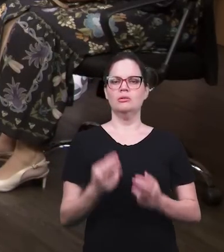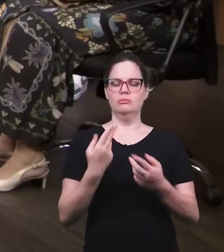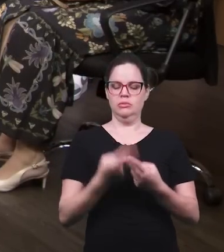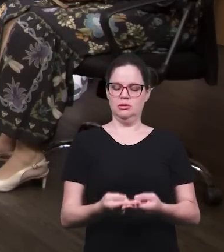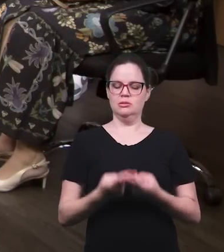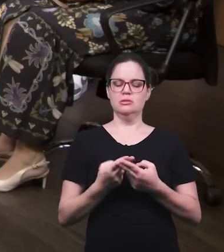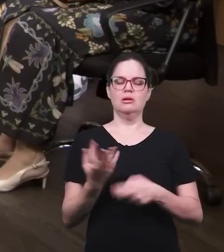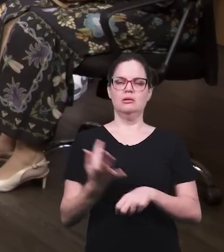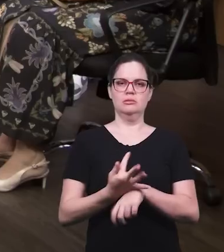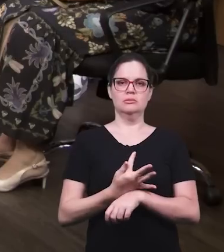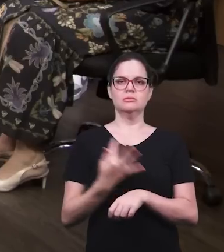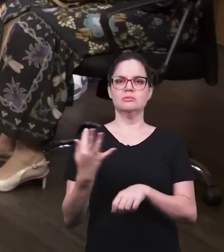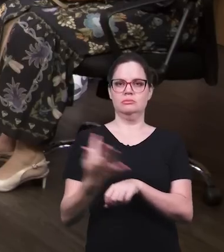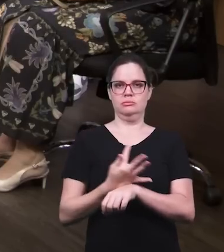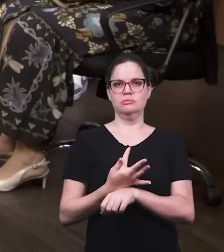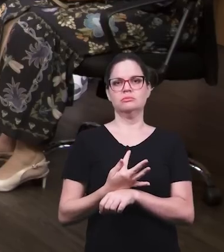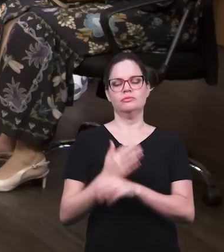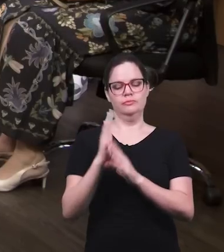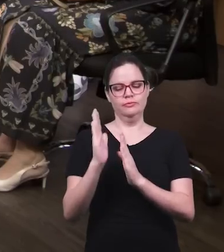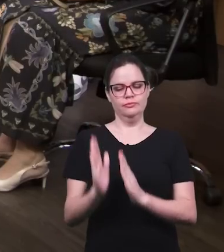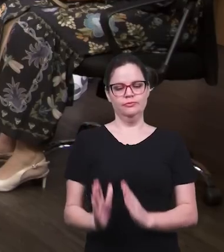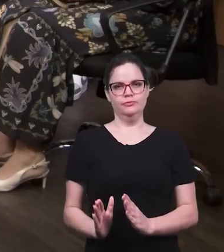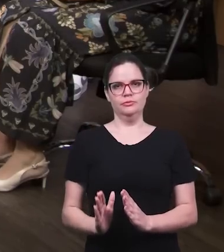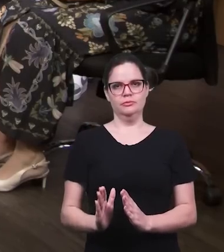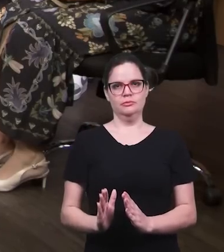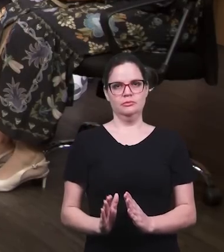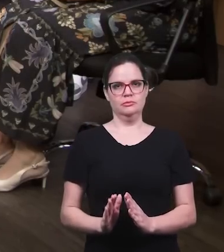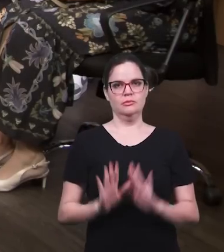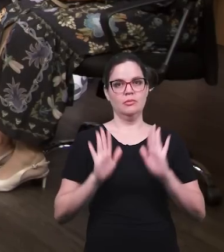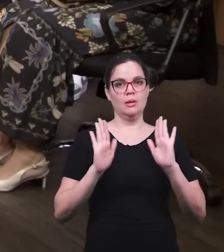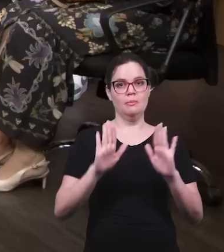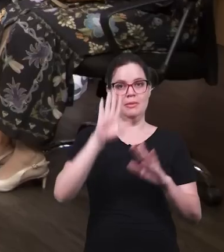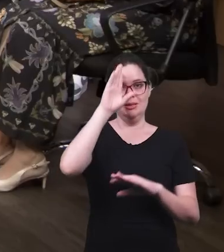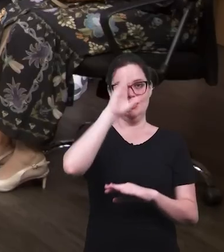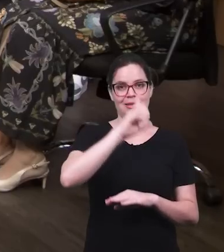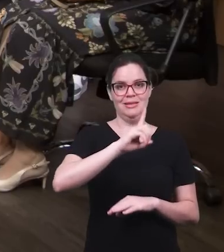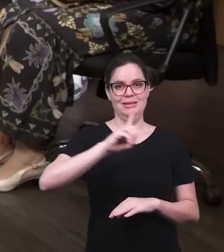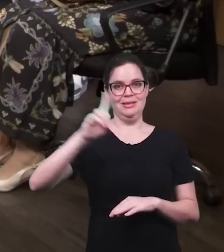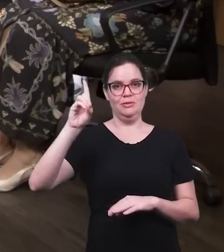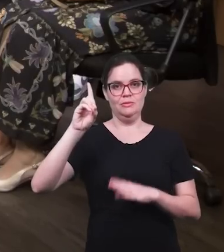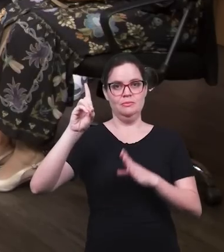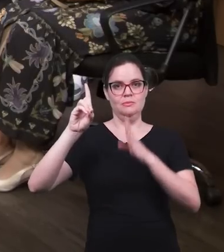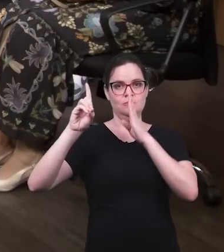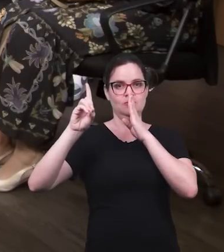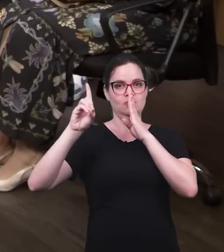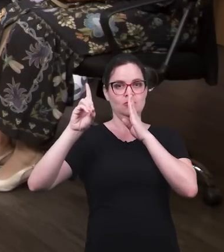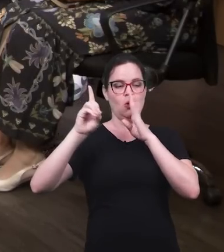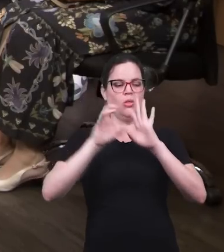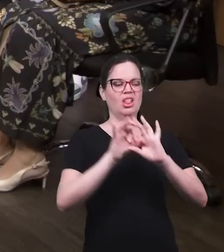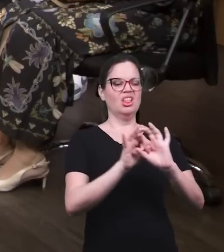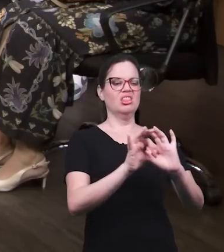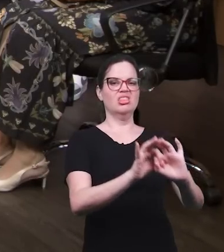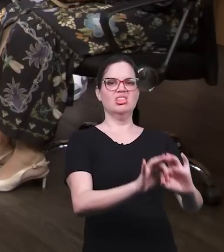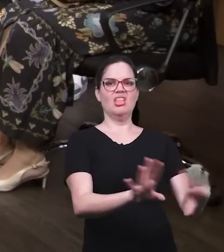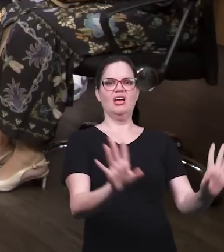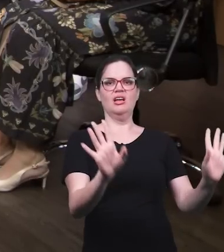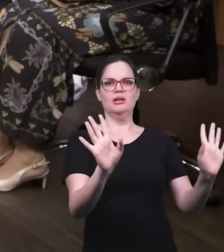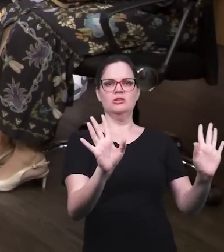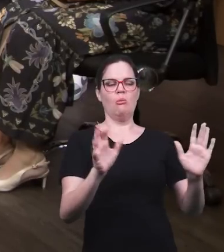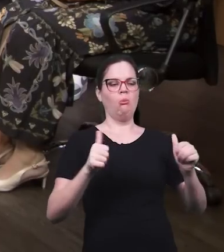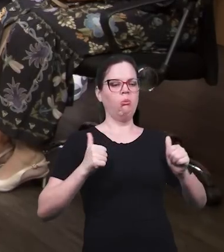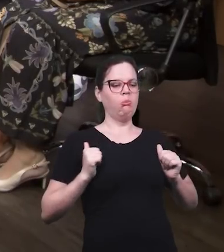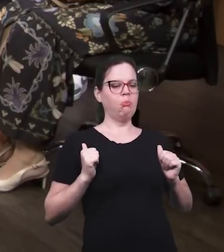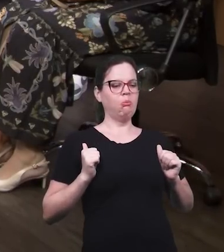Fidelidade. Agora, não confundir, né, Josias? Silêncio com passividade. Silêncio